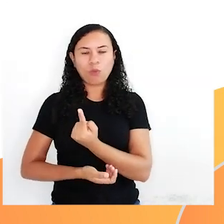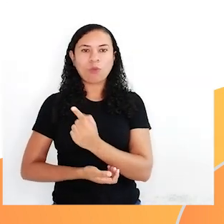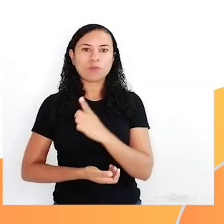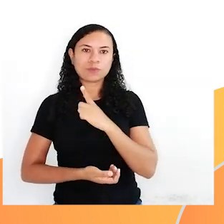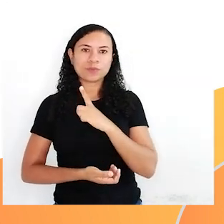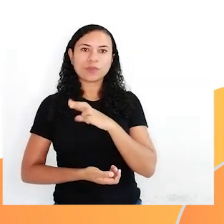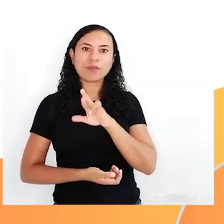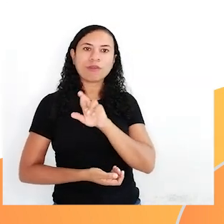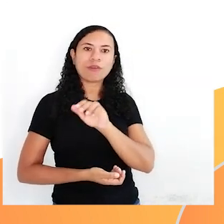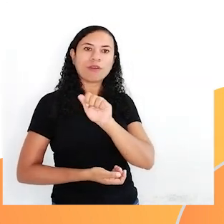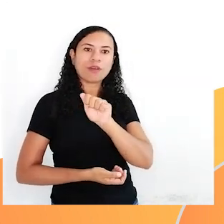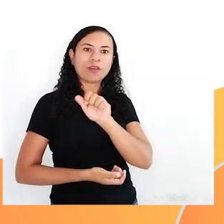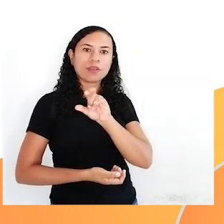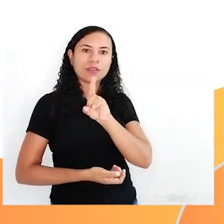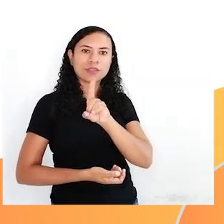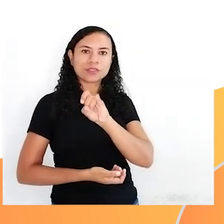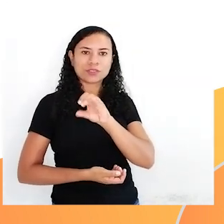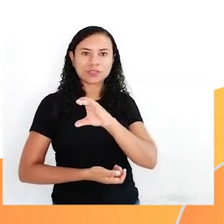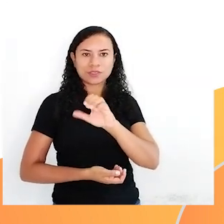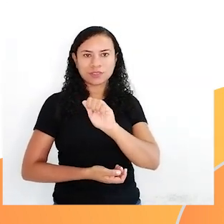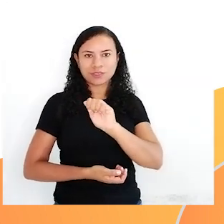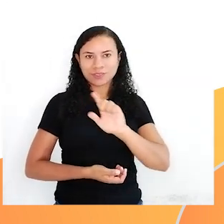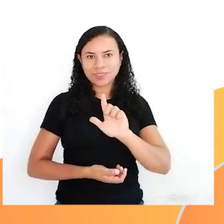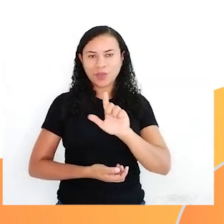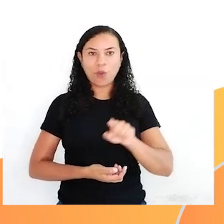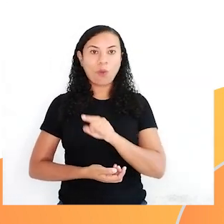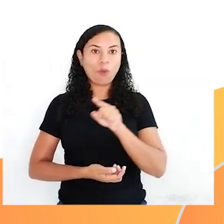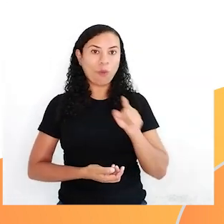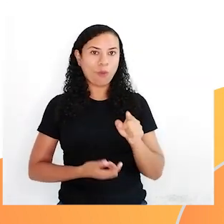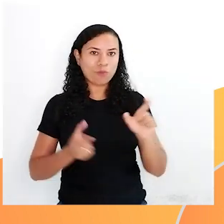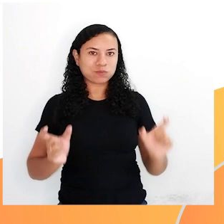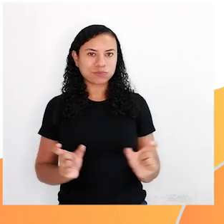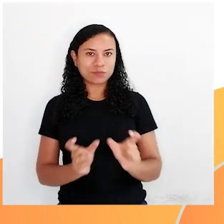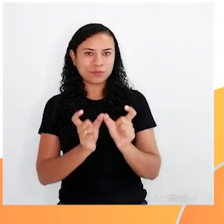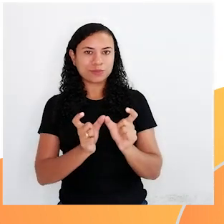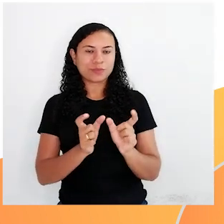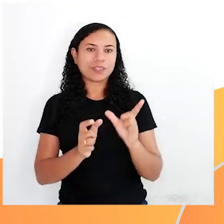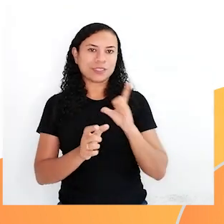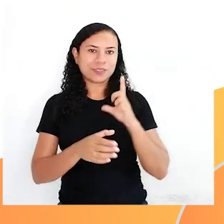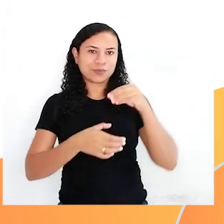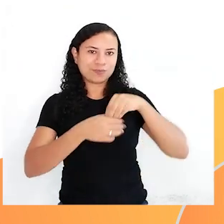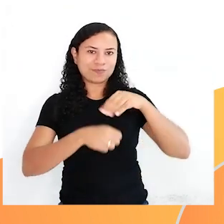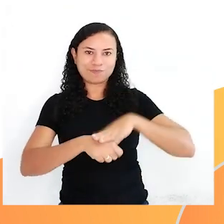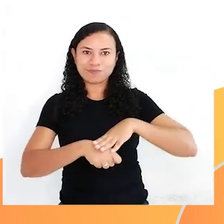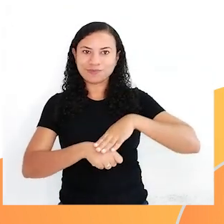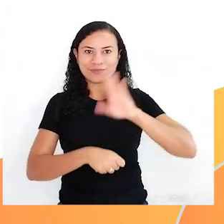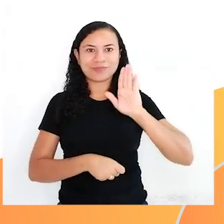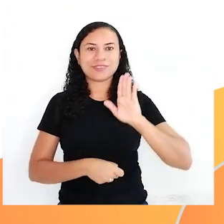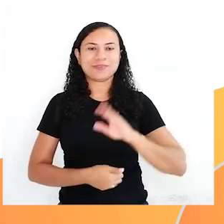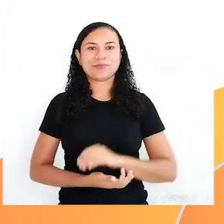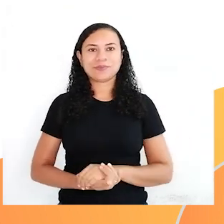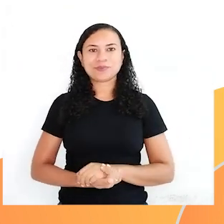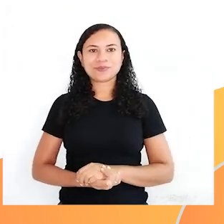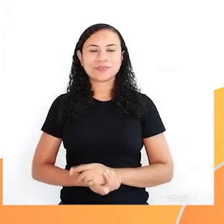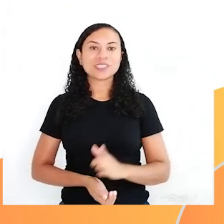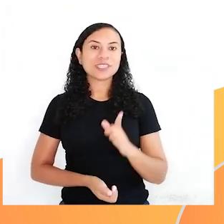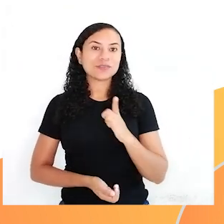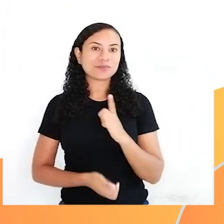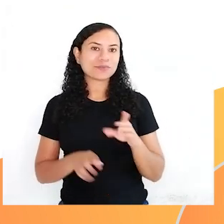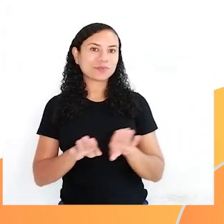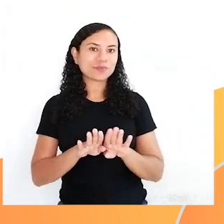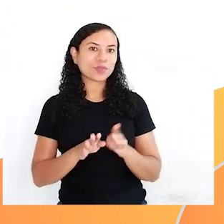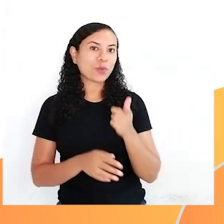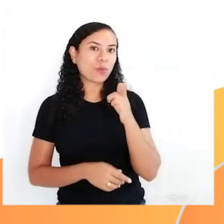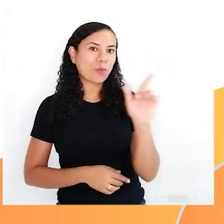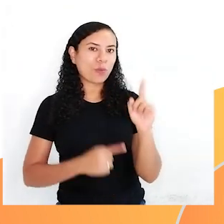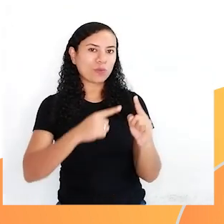radical, enquanto no processo de composição, sempre haverá mais de um radical. Contudo, existem também